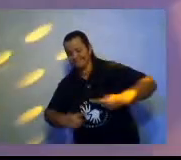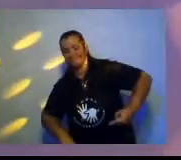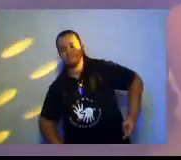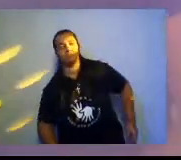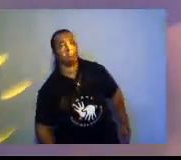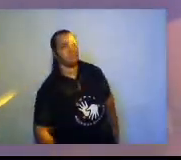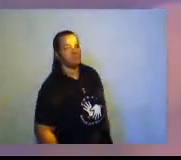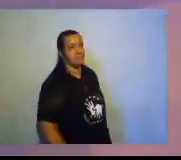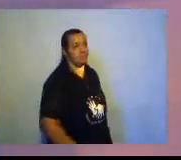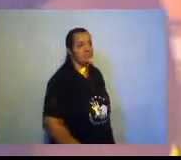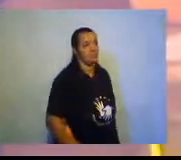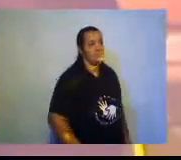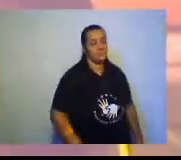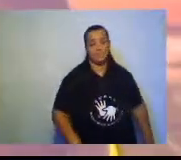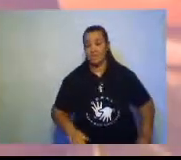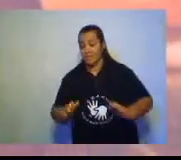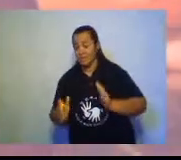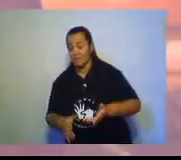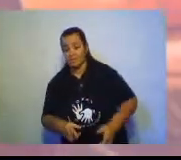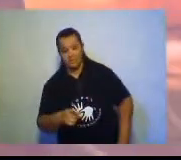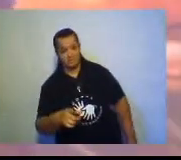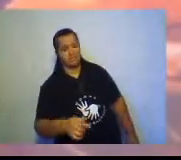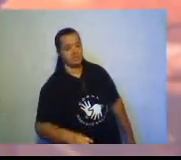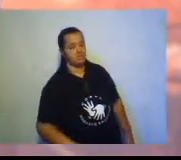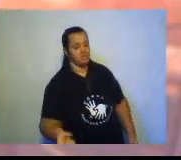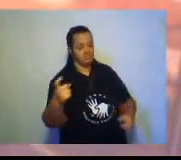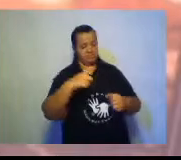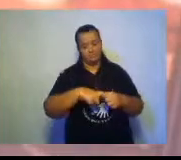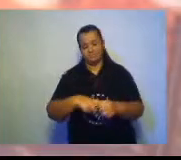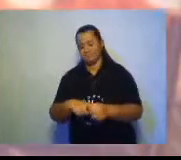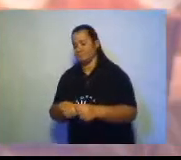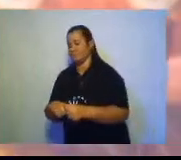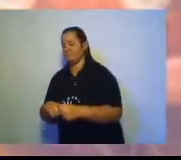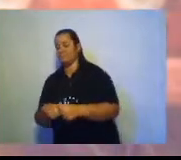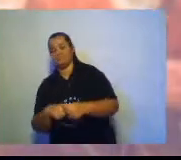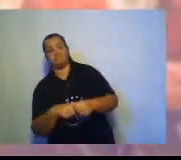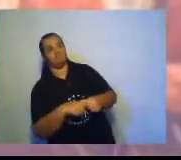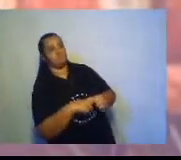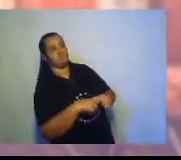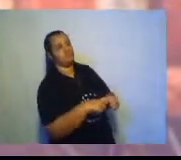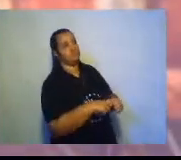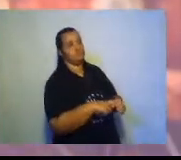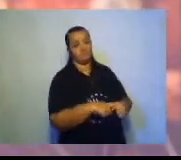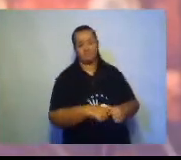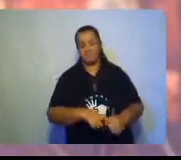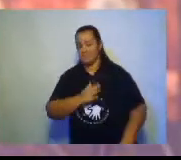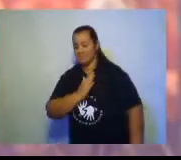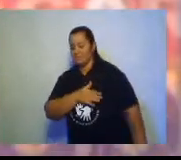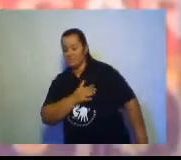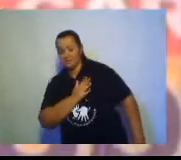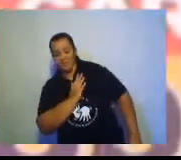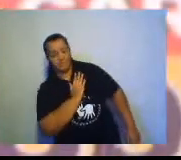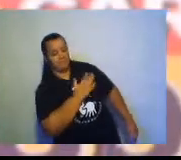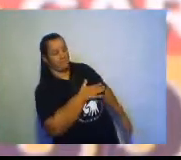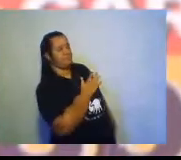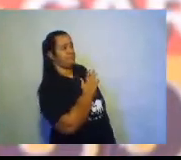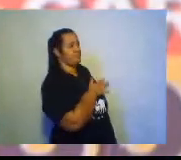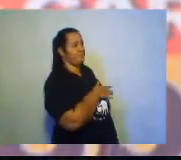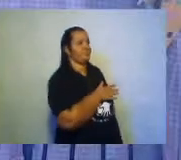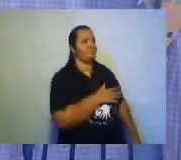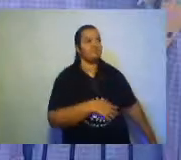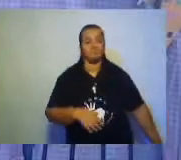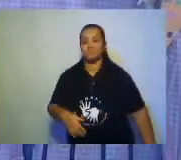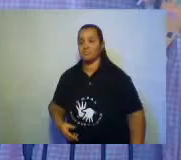vou chorar. Na hora que você voltar, perdoe o meu coração.